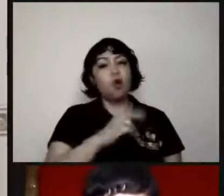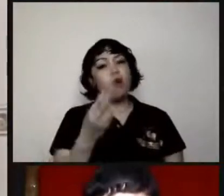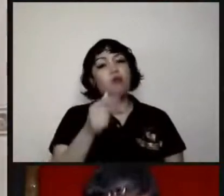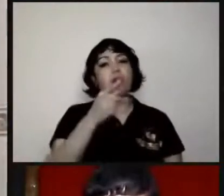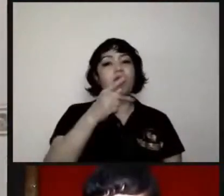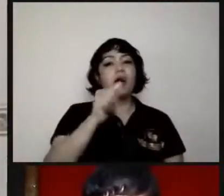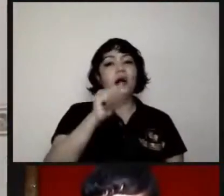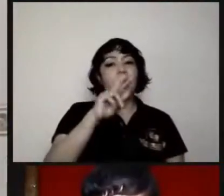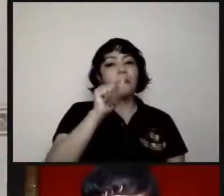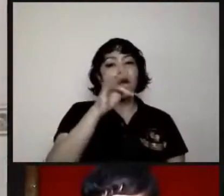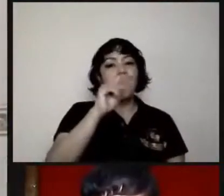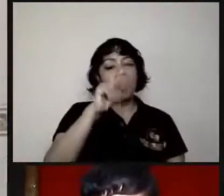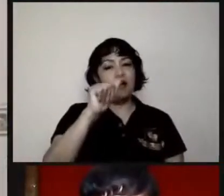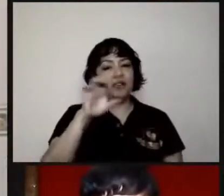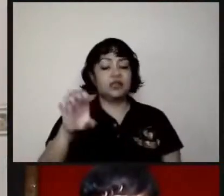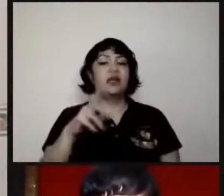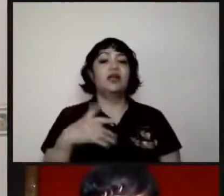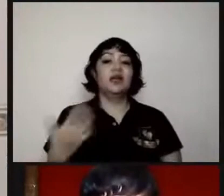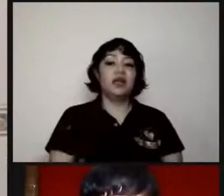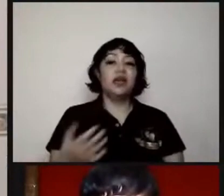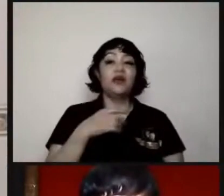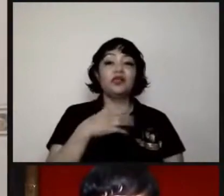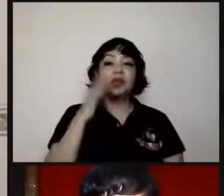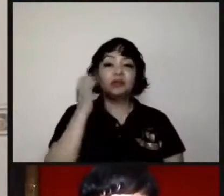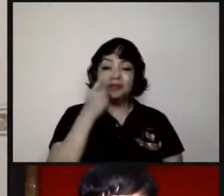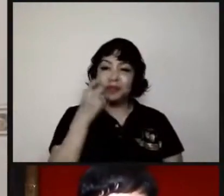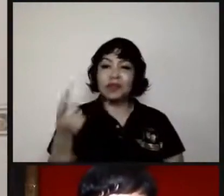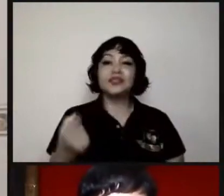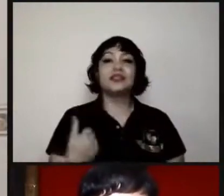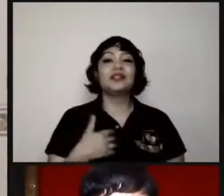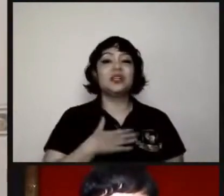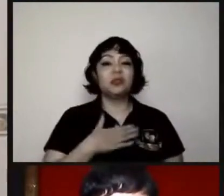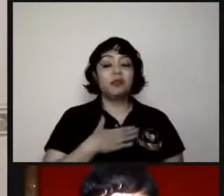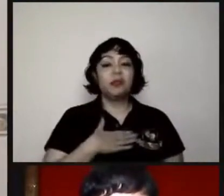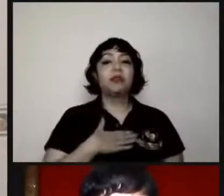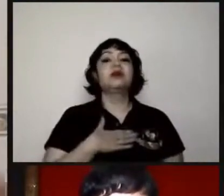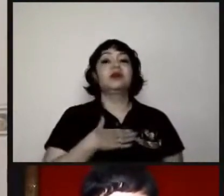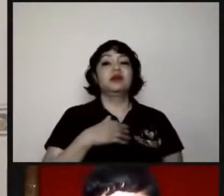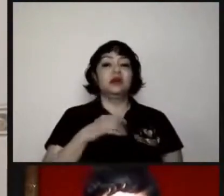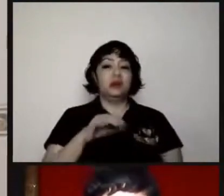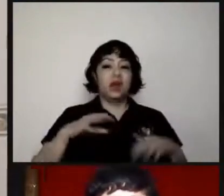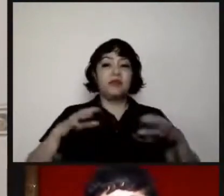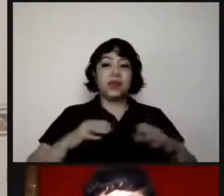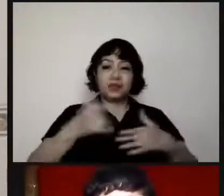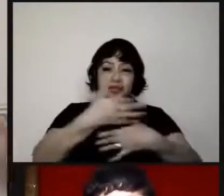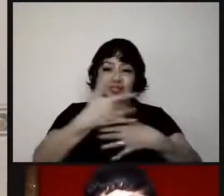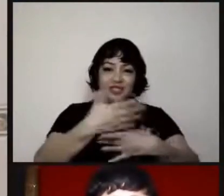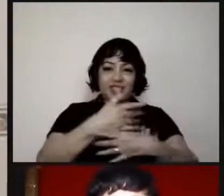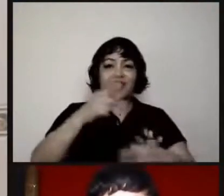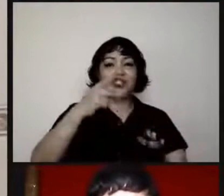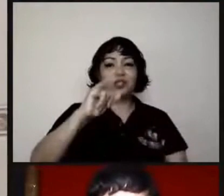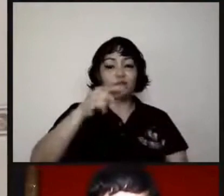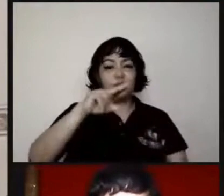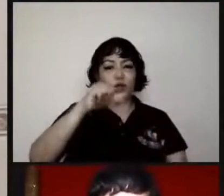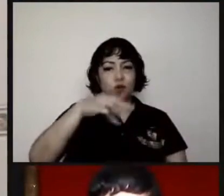Canção do Exílio. E eu achei muito interessante que os alunos começaram, era sobre a minha cidade, Biúma, aí eles falaram, Biúma tem um Monte H, é um lugar bom